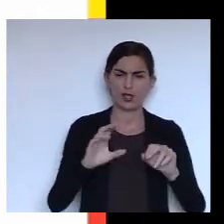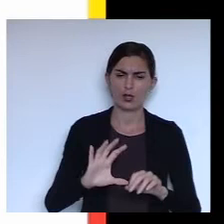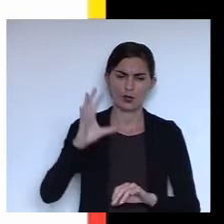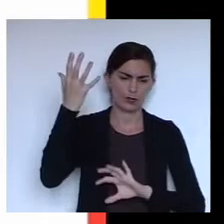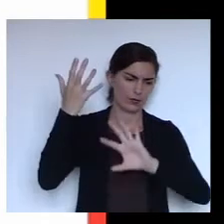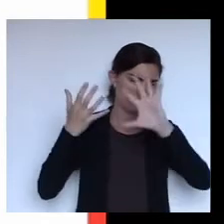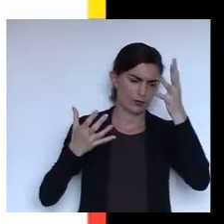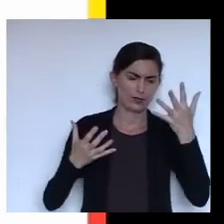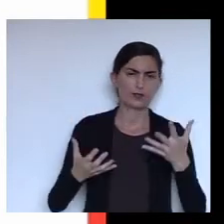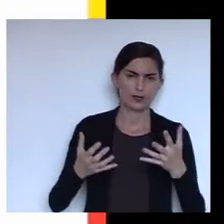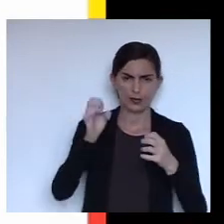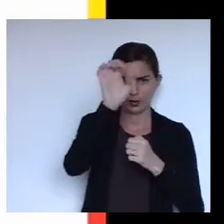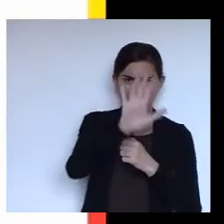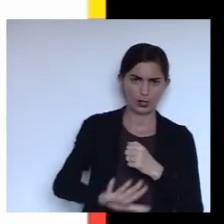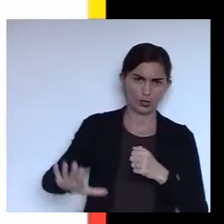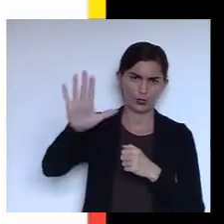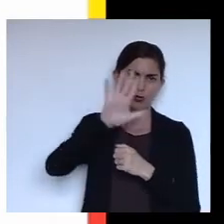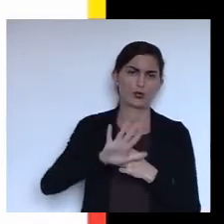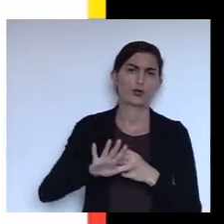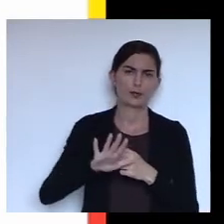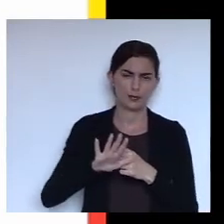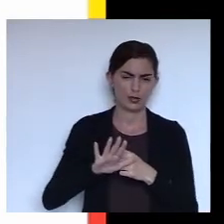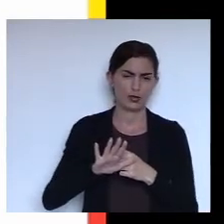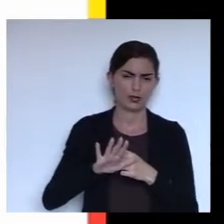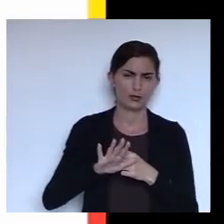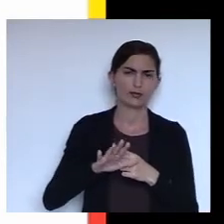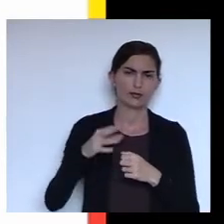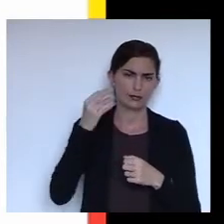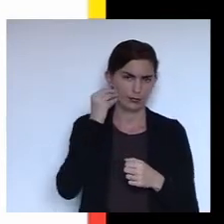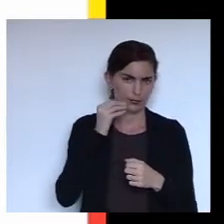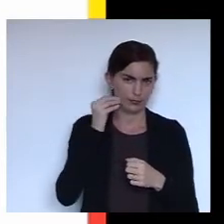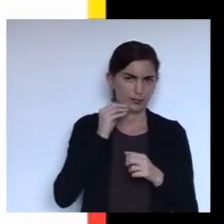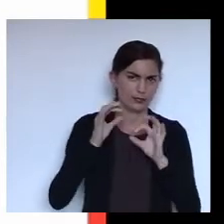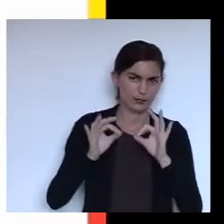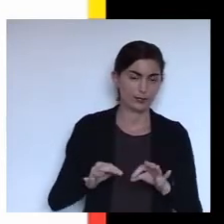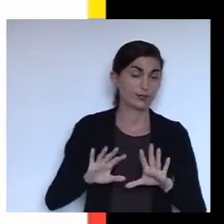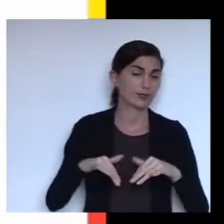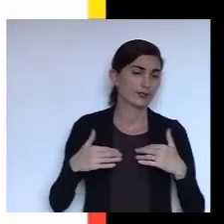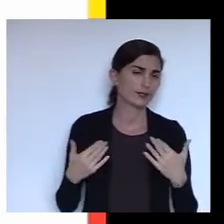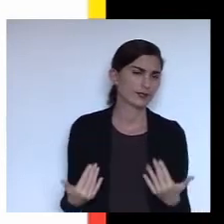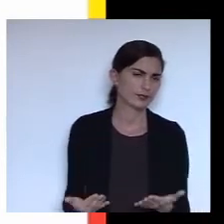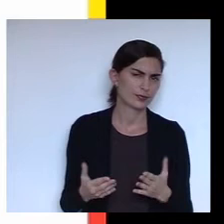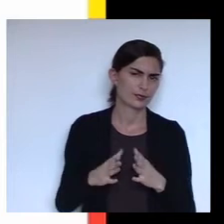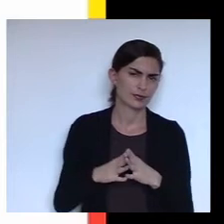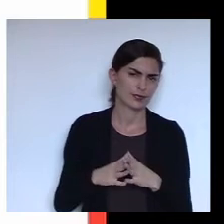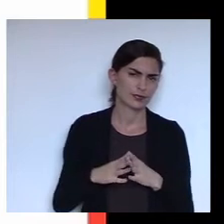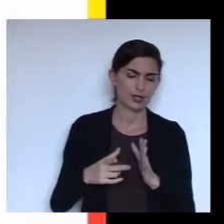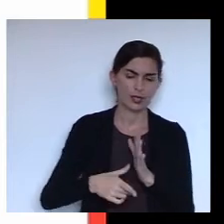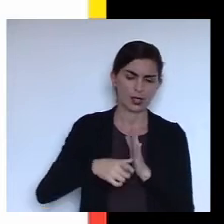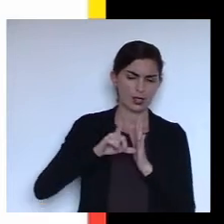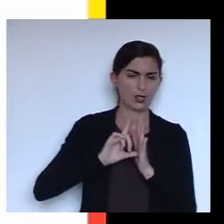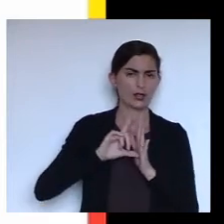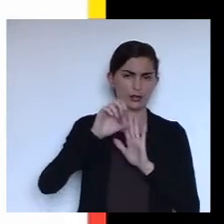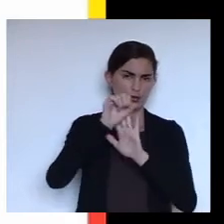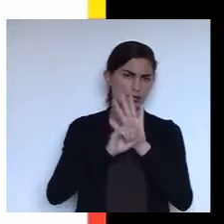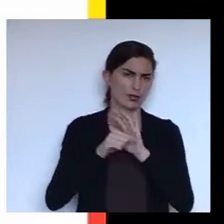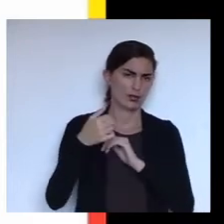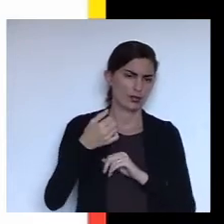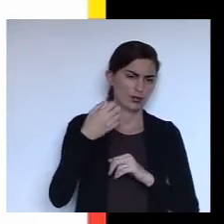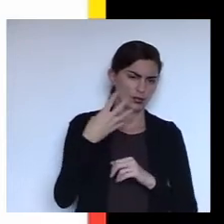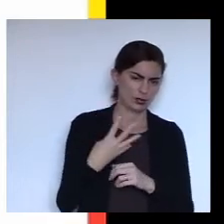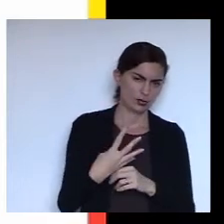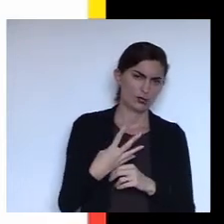aconteceram na Europa. Então a gente vai tentar entender isso, tá certo? Então, ó, antes do século